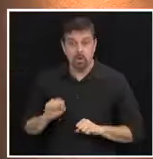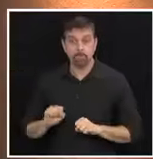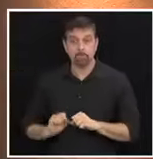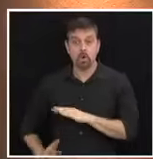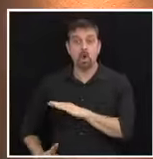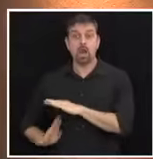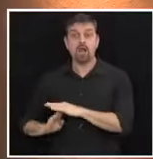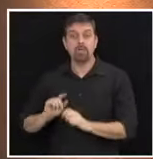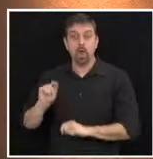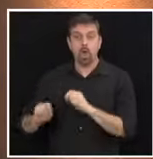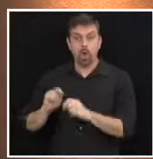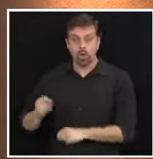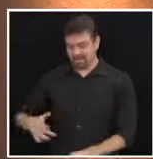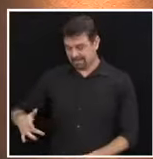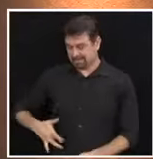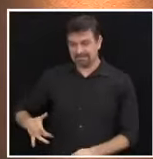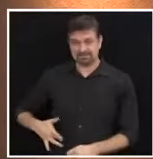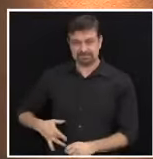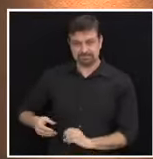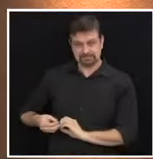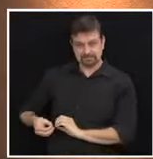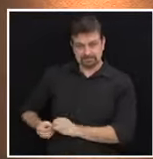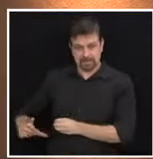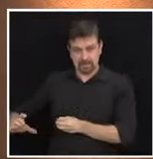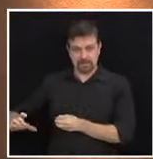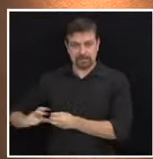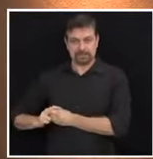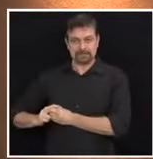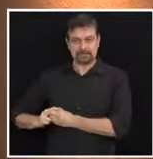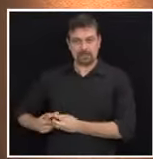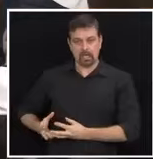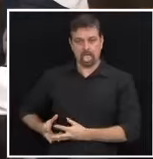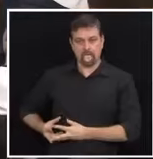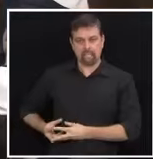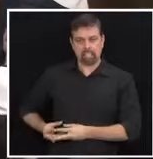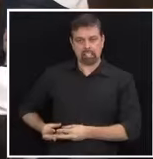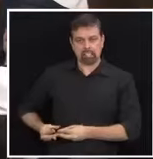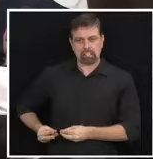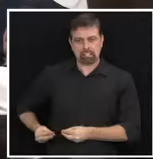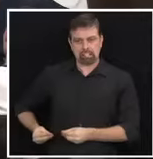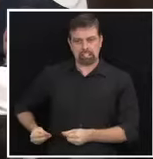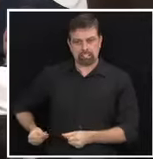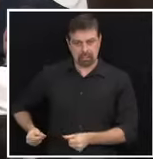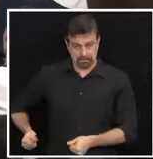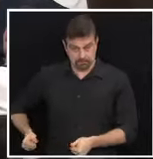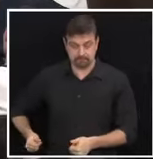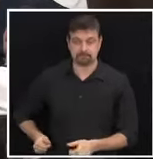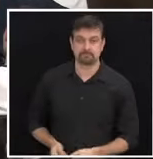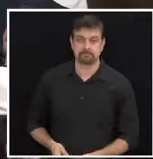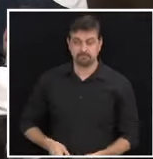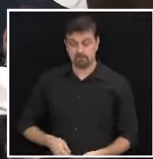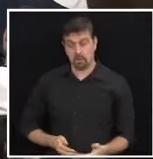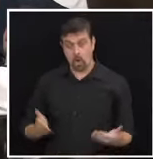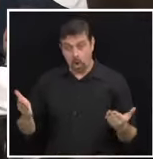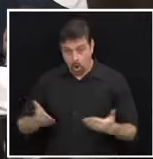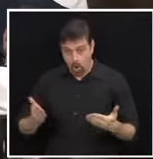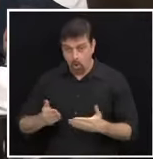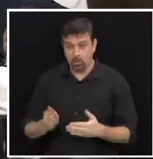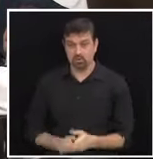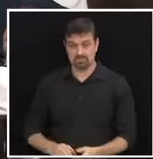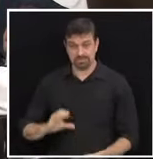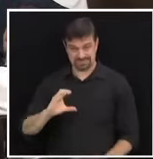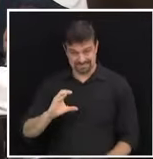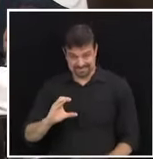fibrose muito avançada ou até cirrose do fígado. E daí, felizmente, principalmente hoje, para a hepatite